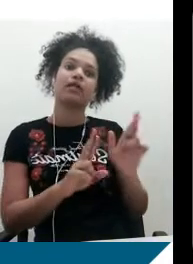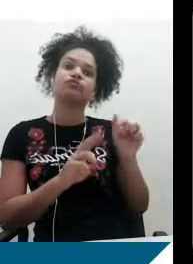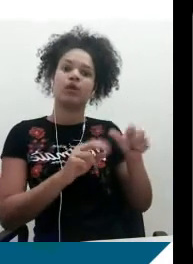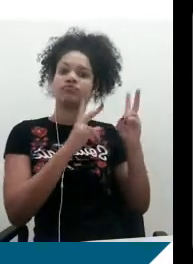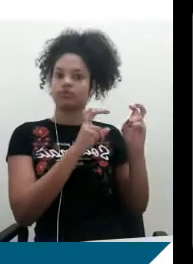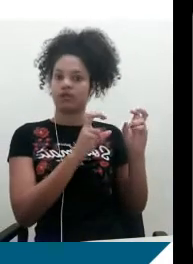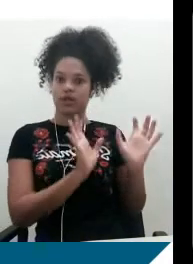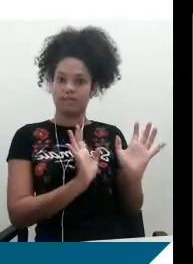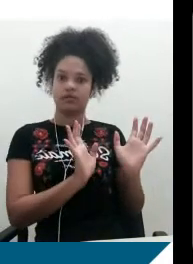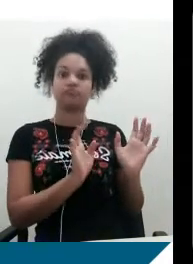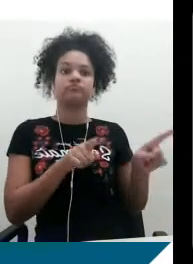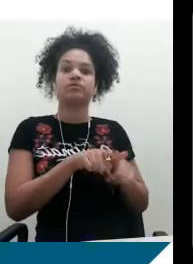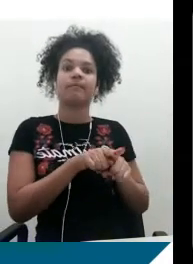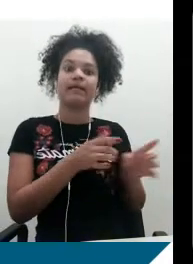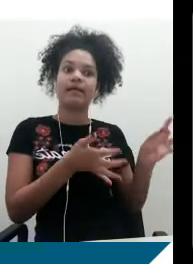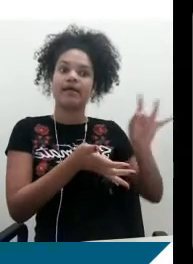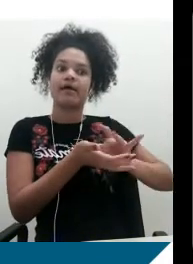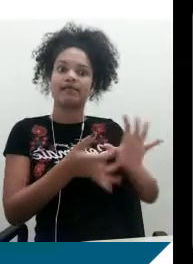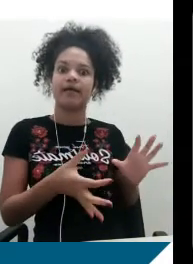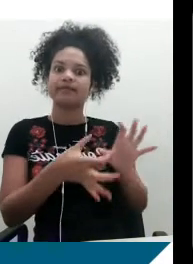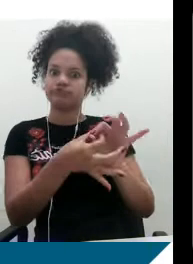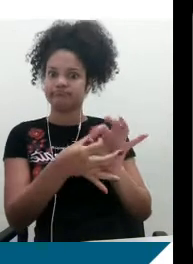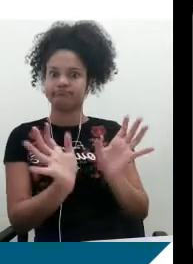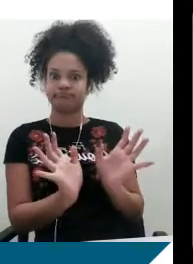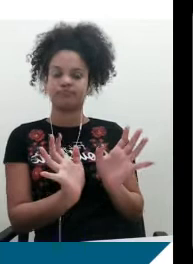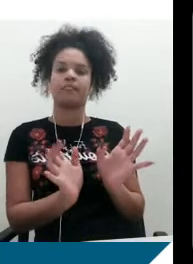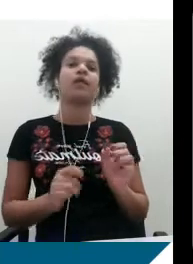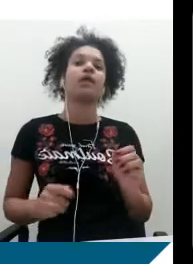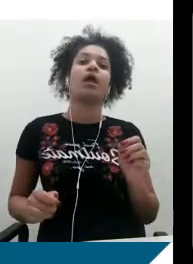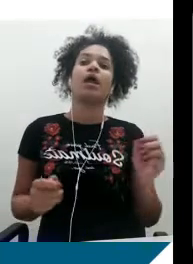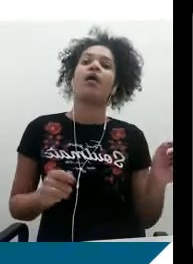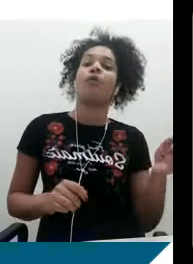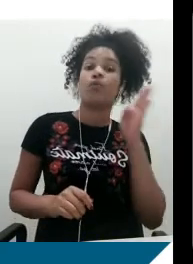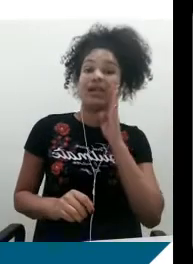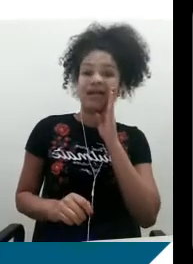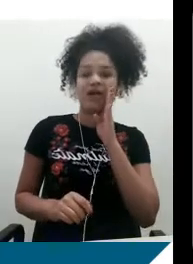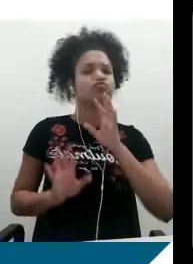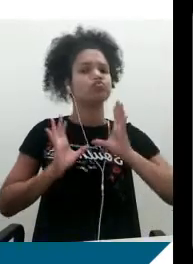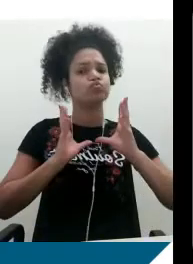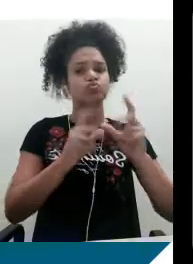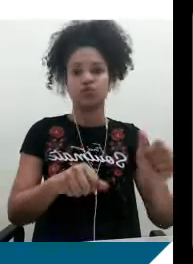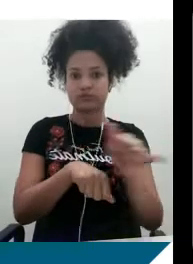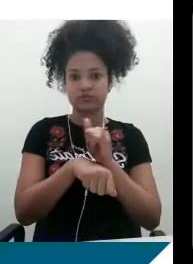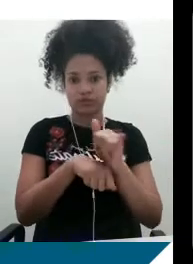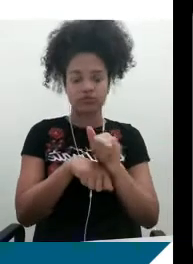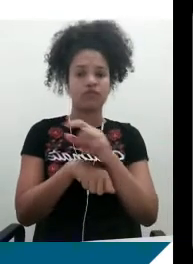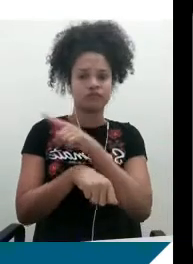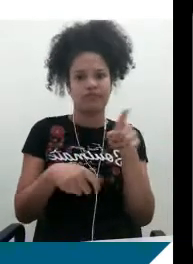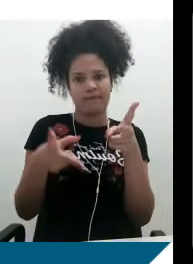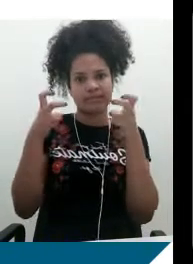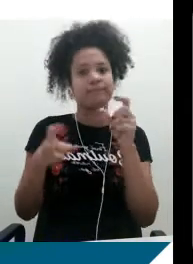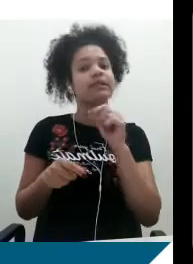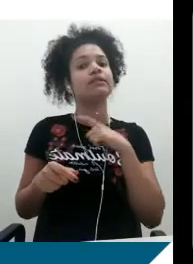nossa realidade. O que é legal desses dois, na verdade, o que é legal de todas as estratégias que vocês vão ver,